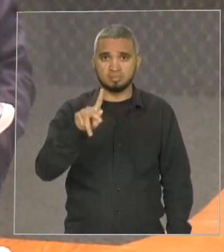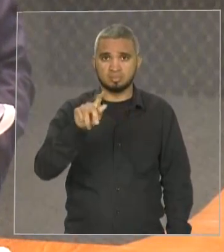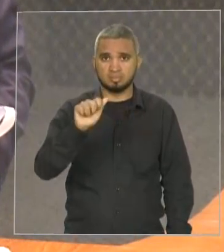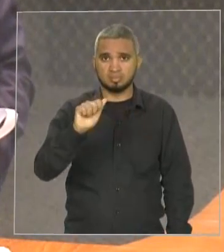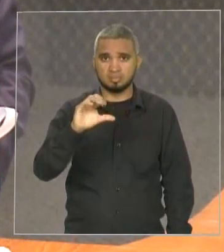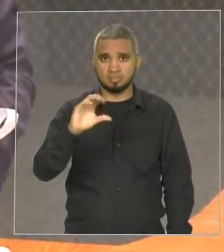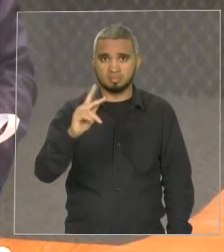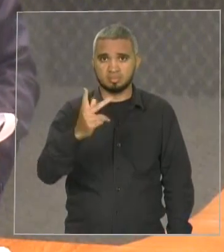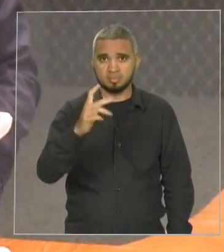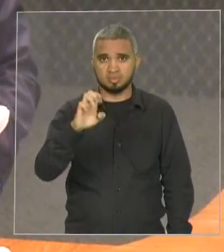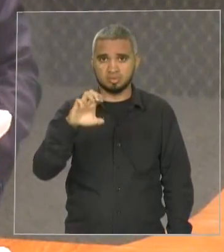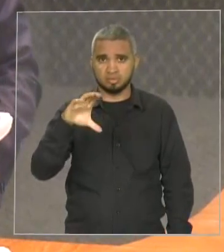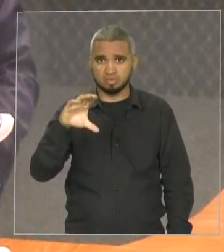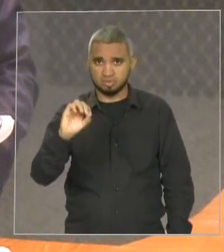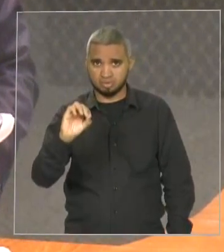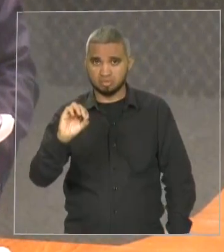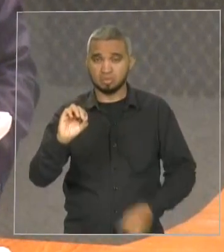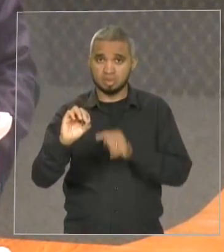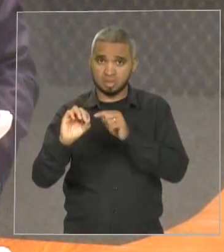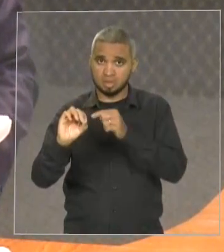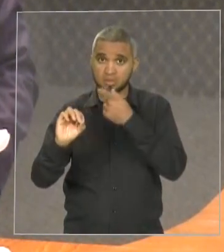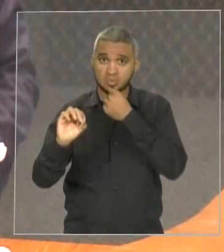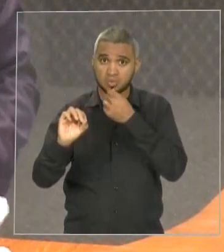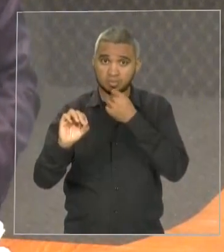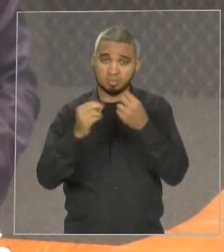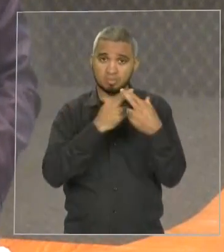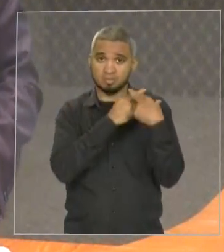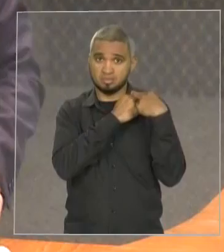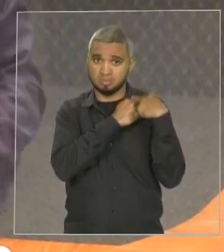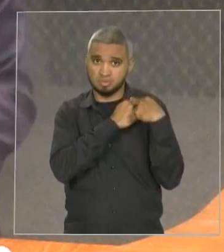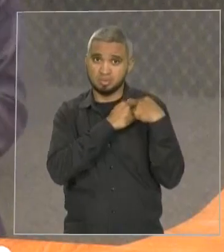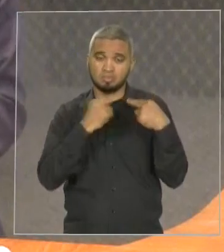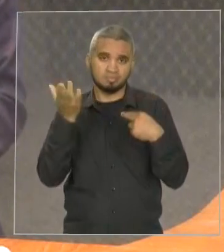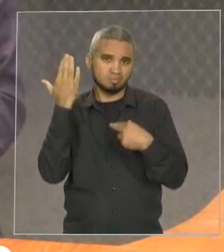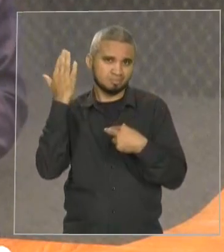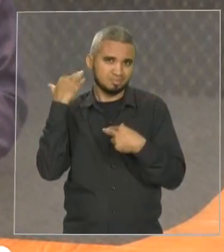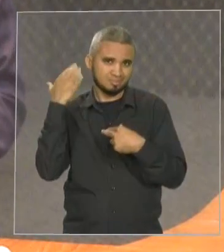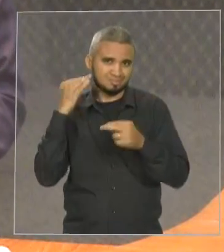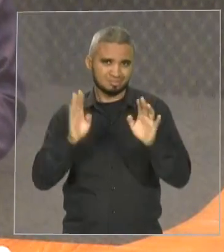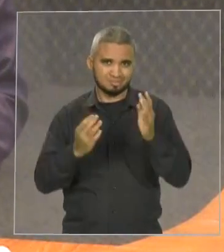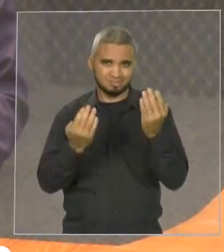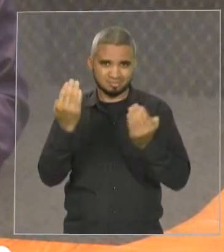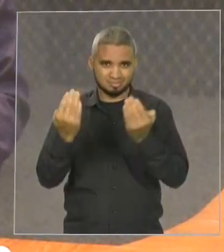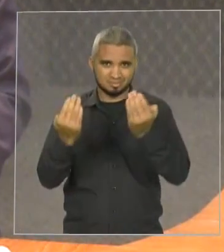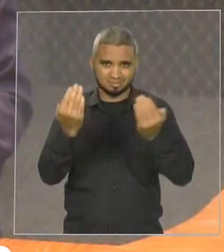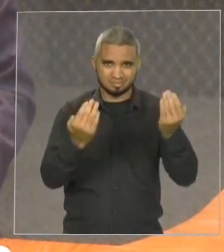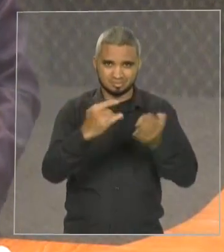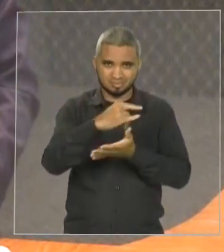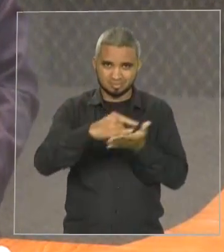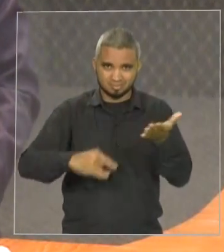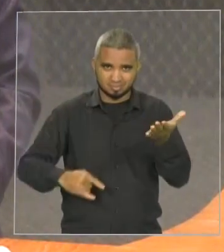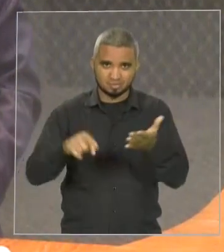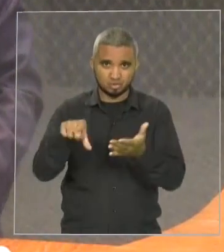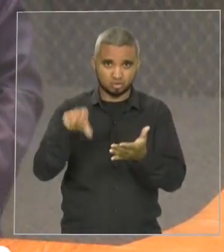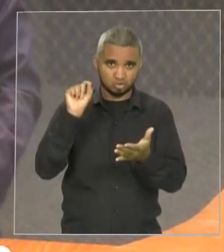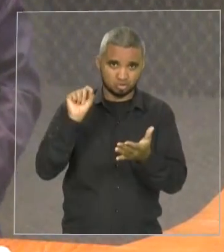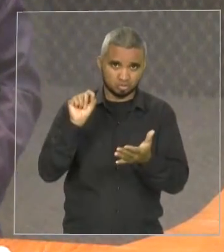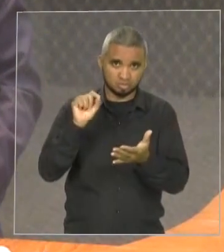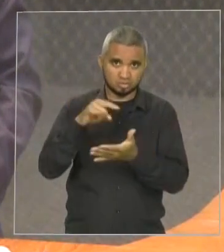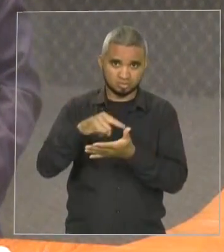quem foi responsável pelo processo de licitação. Muito bem, nesse relatório, um relatório denso,